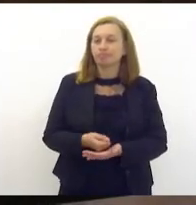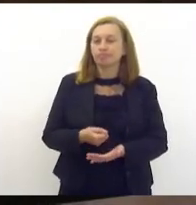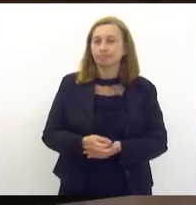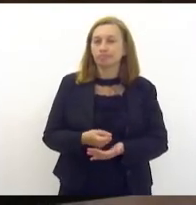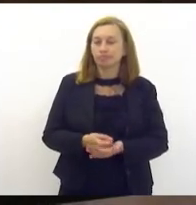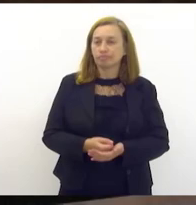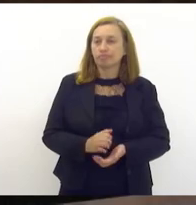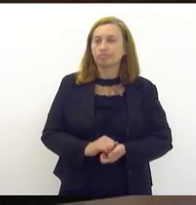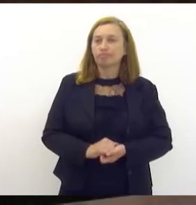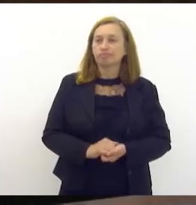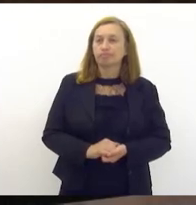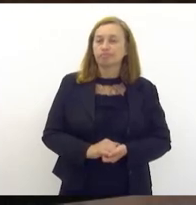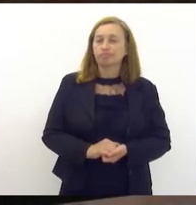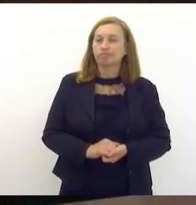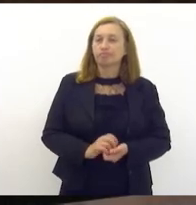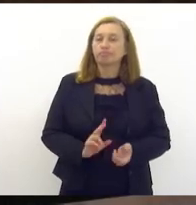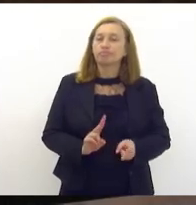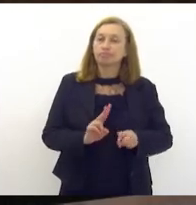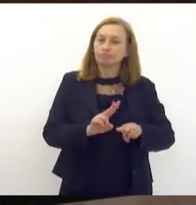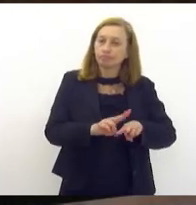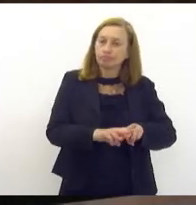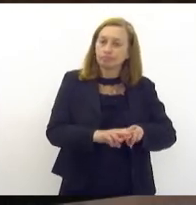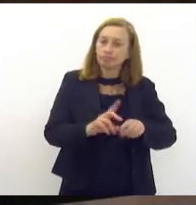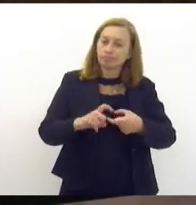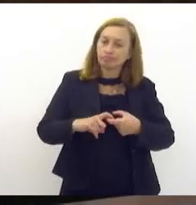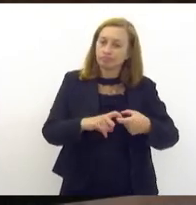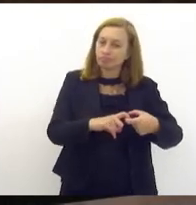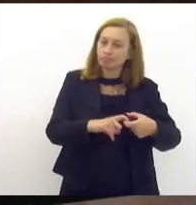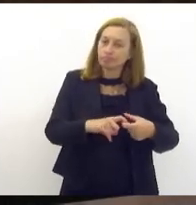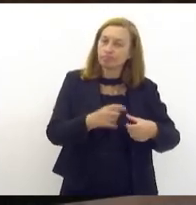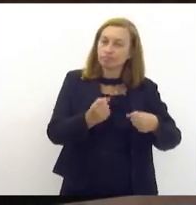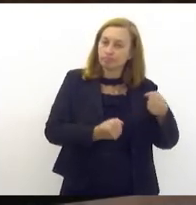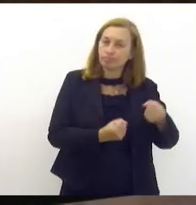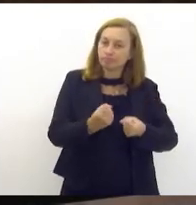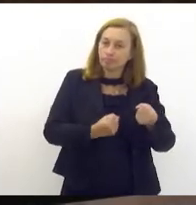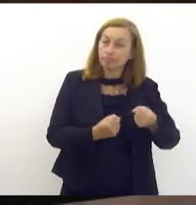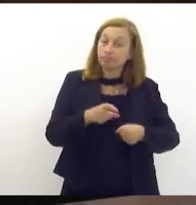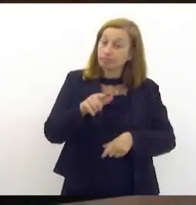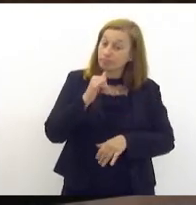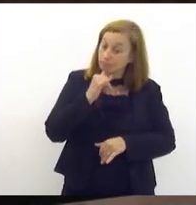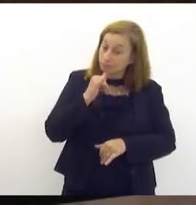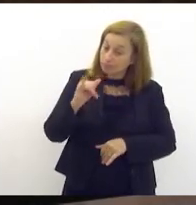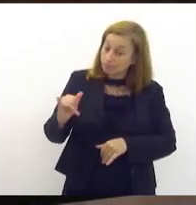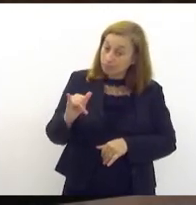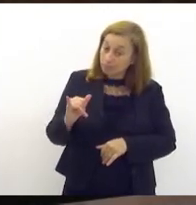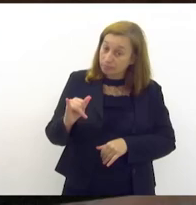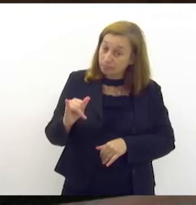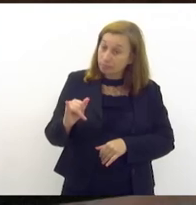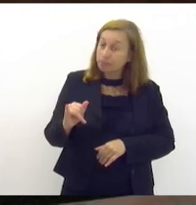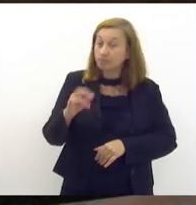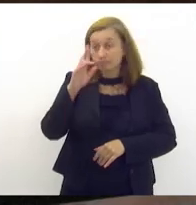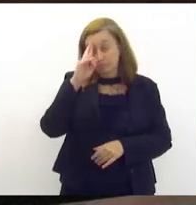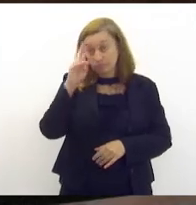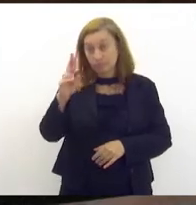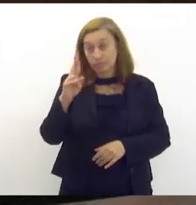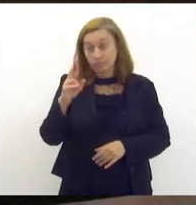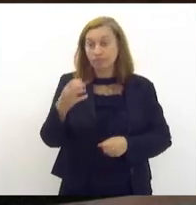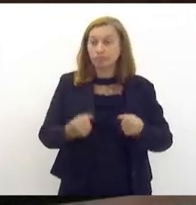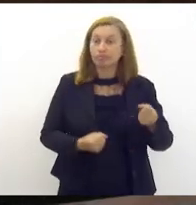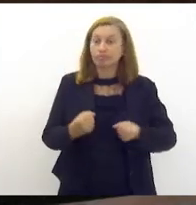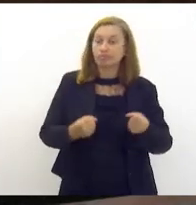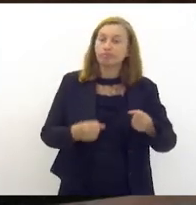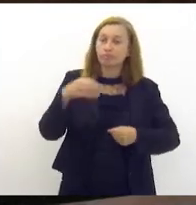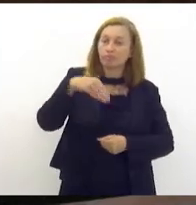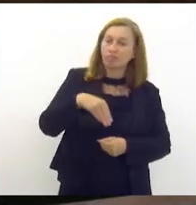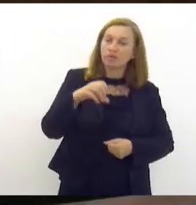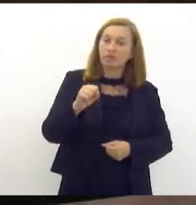órgão que efetuou ali o reboque, que ele avise ao proprietário do veículo, através de um